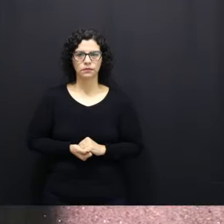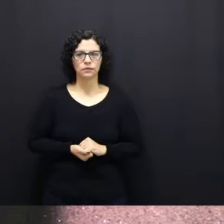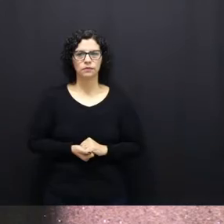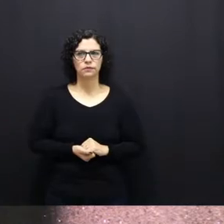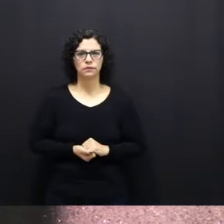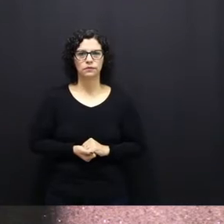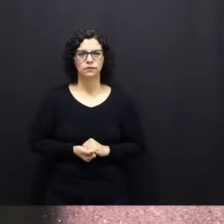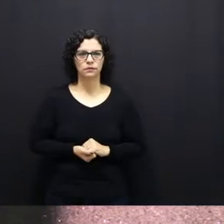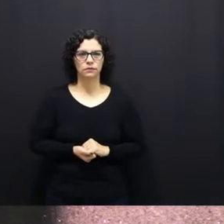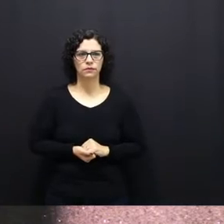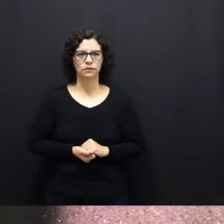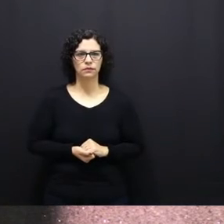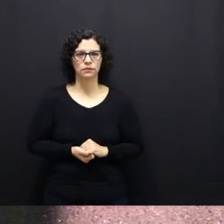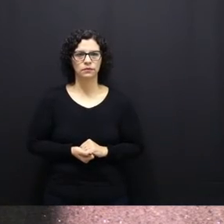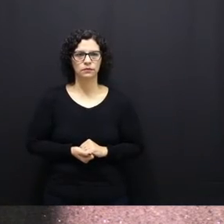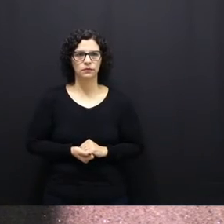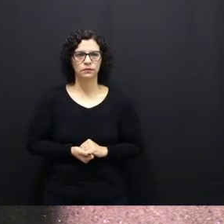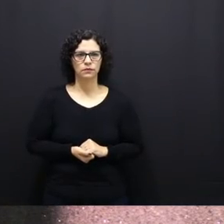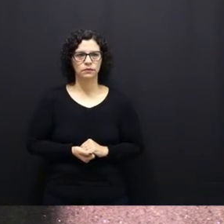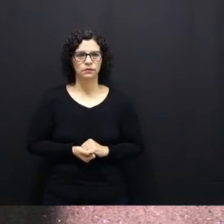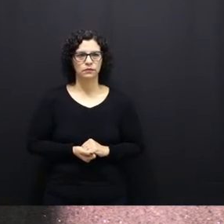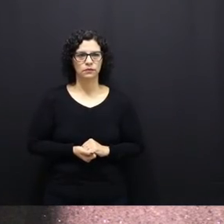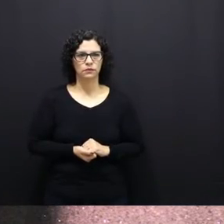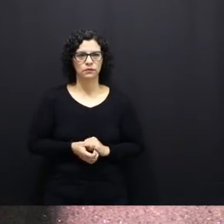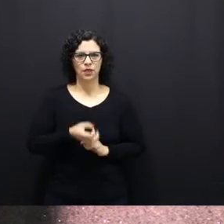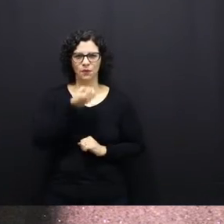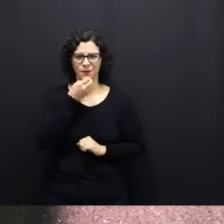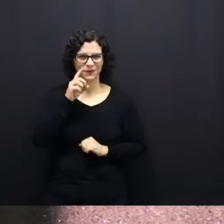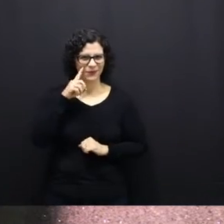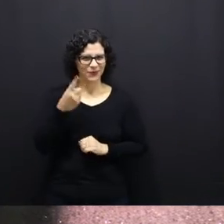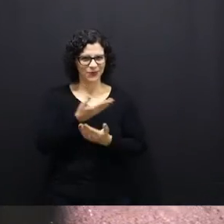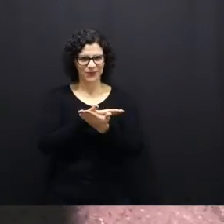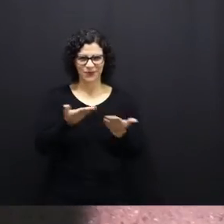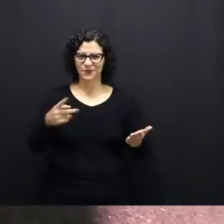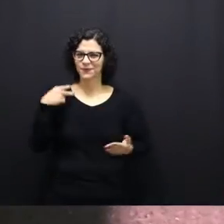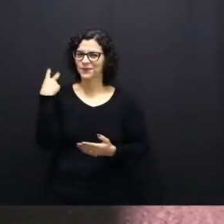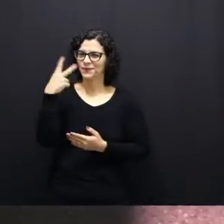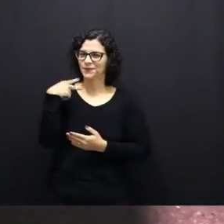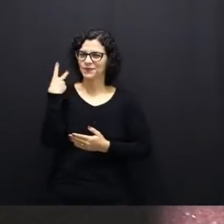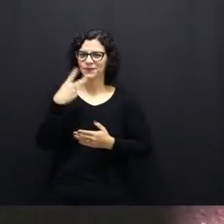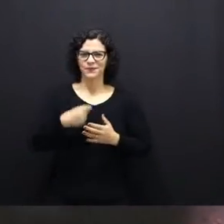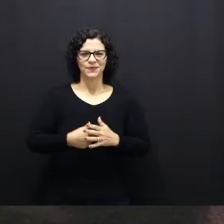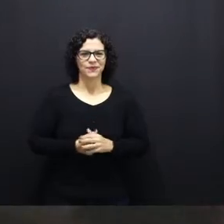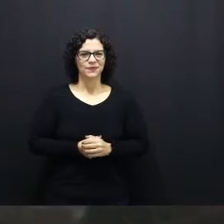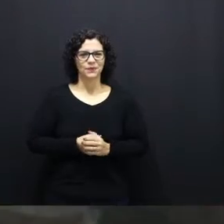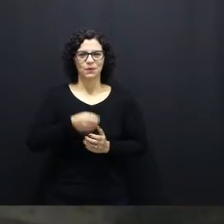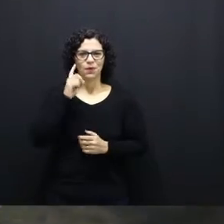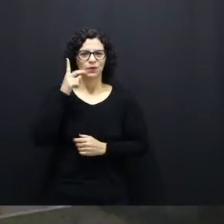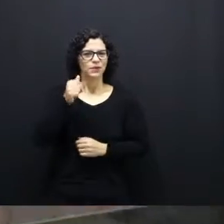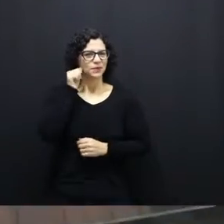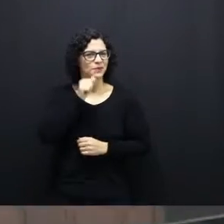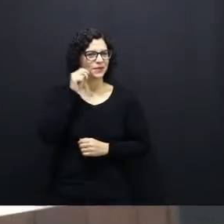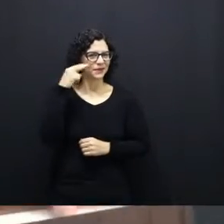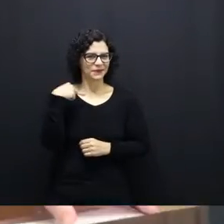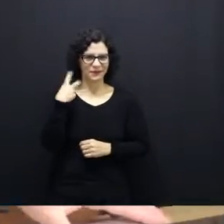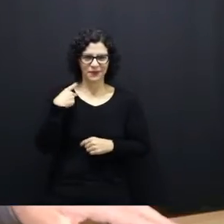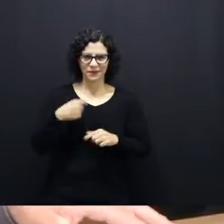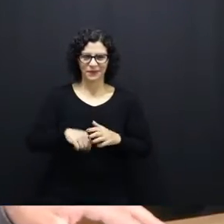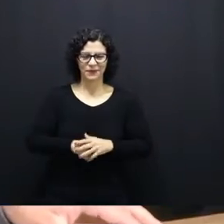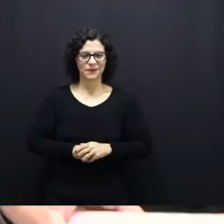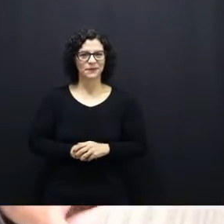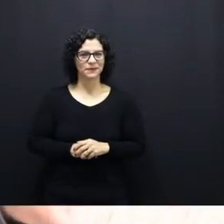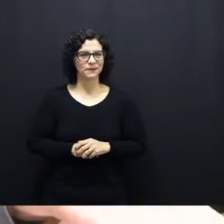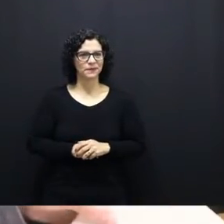E aí Oi bom dia senhores vereadores Bom dia senhora vereadora